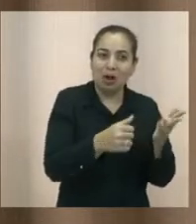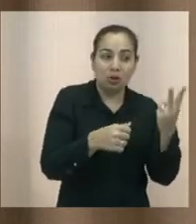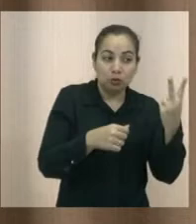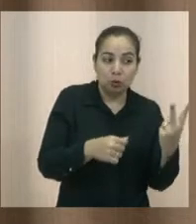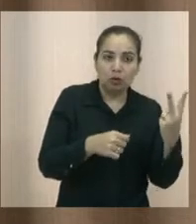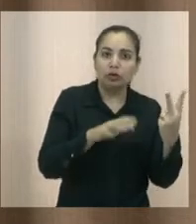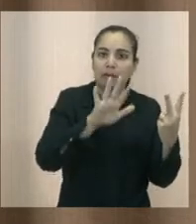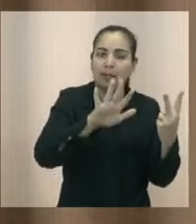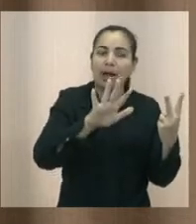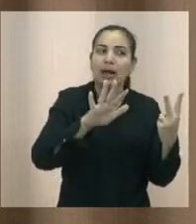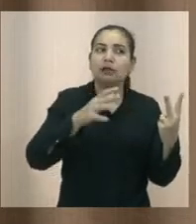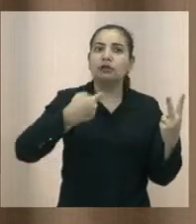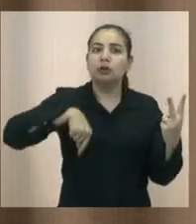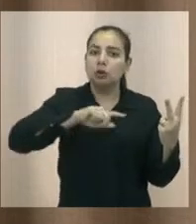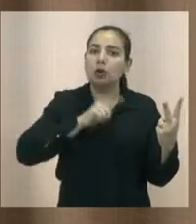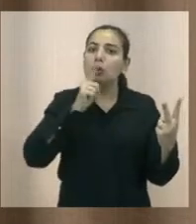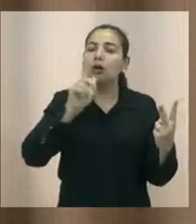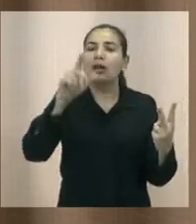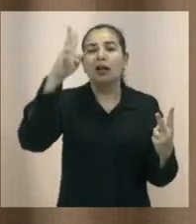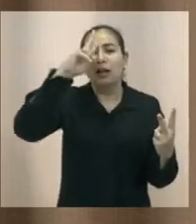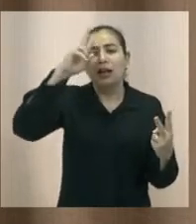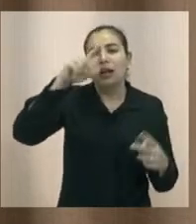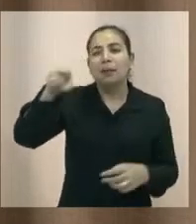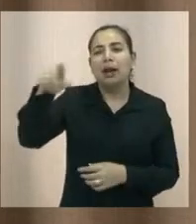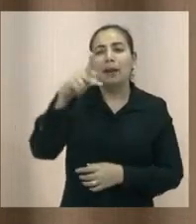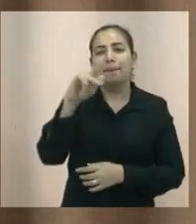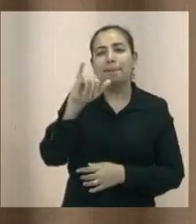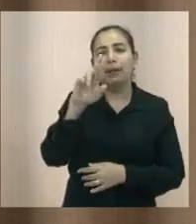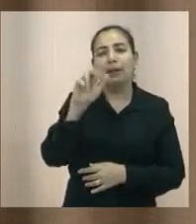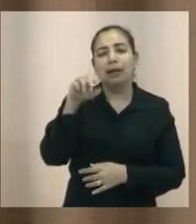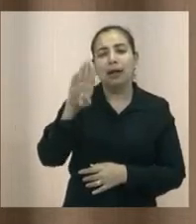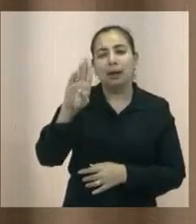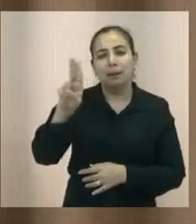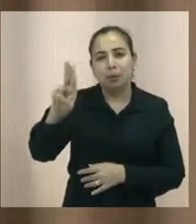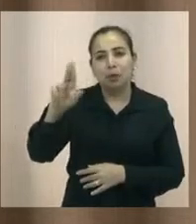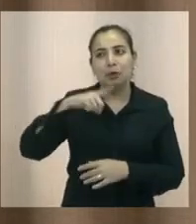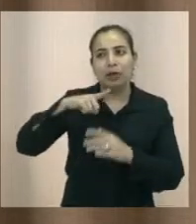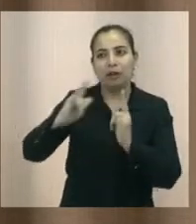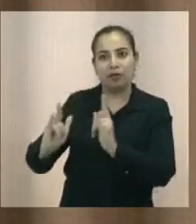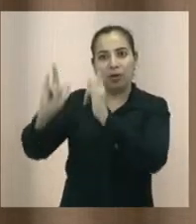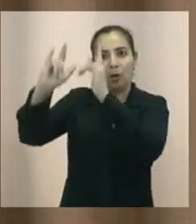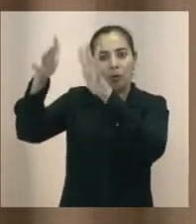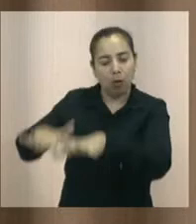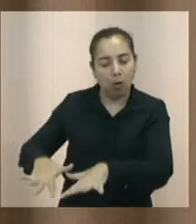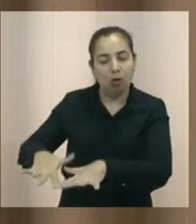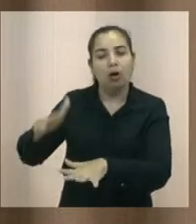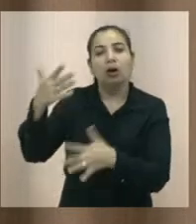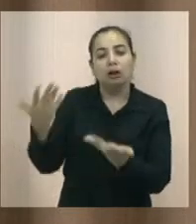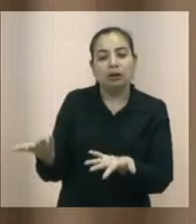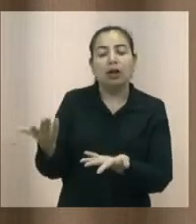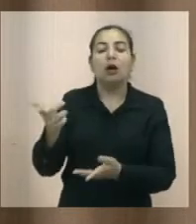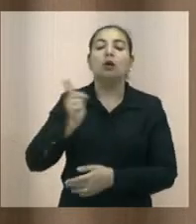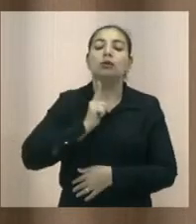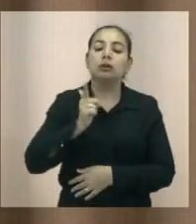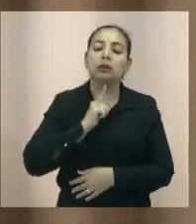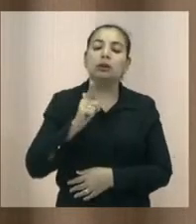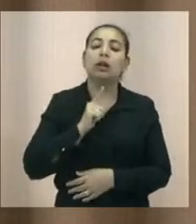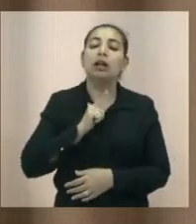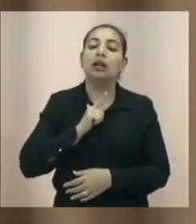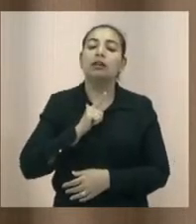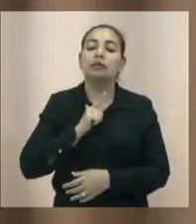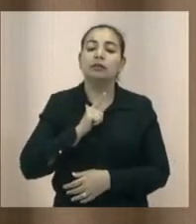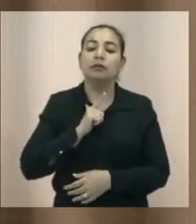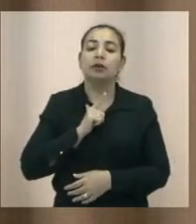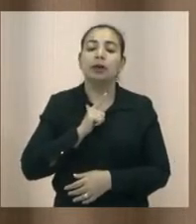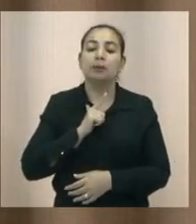em Pirambu, vocês lembram que teve um prédio que caiu lá no Pirambu, né, ao lado. Com esse trabalho, tanto era a dona de Olinda, né, que estava